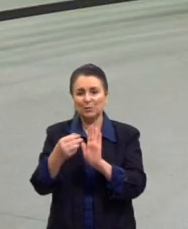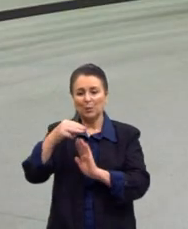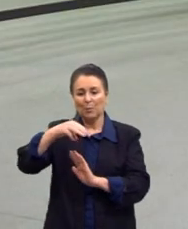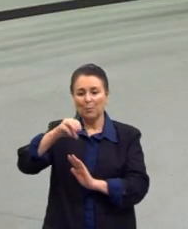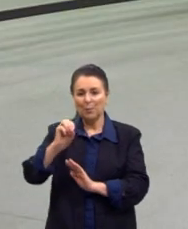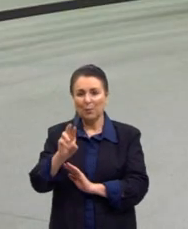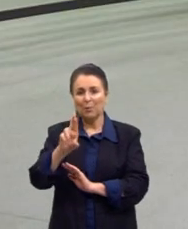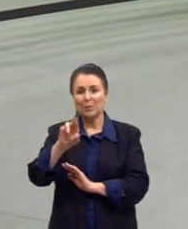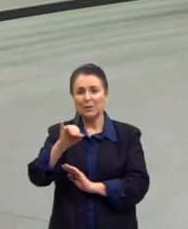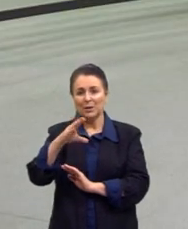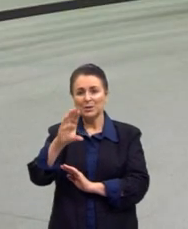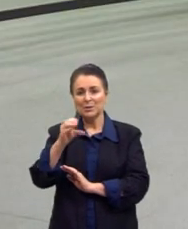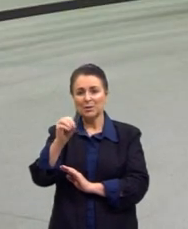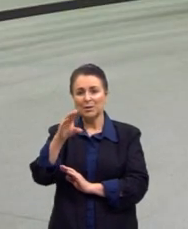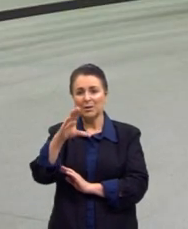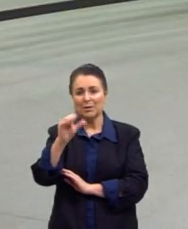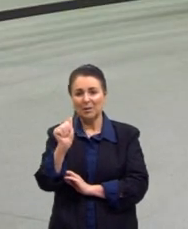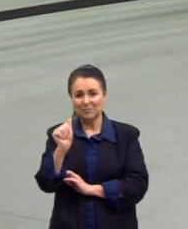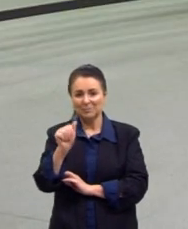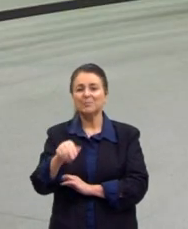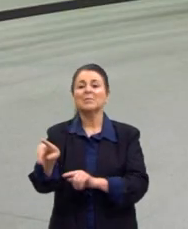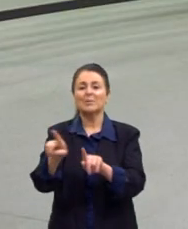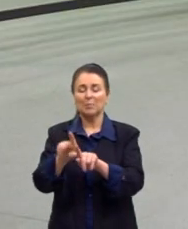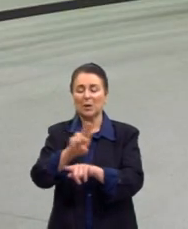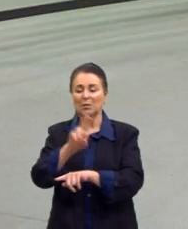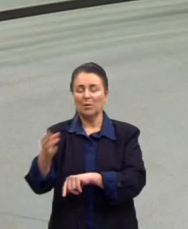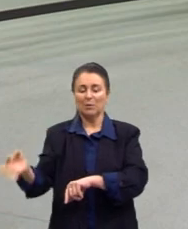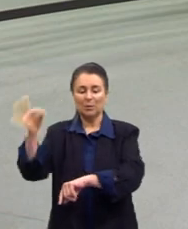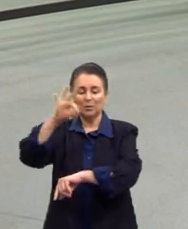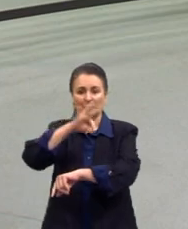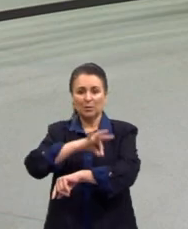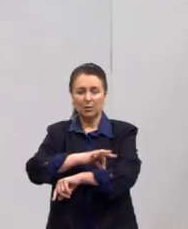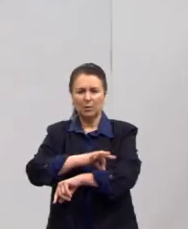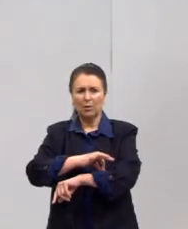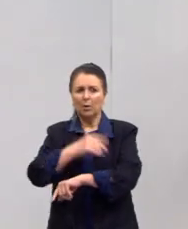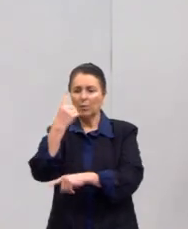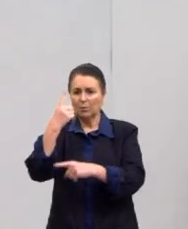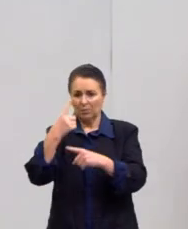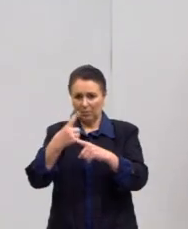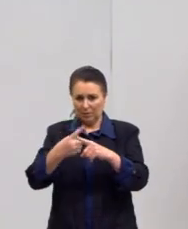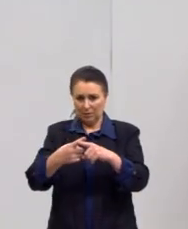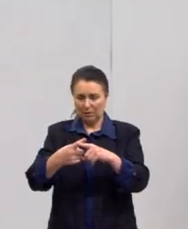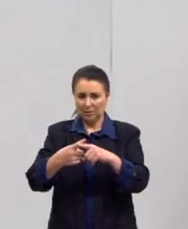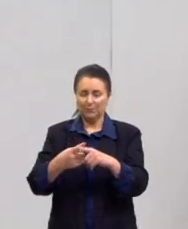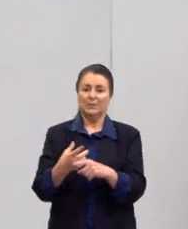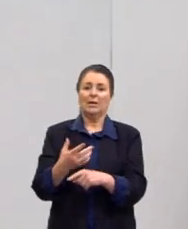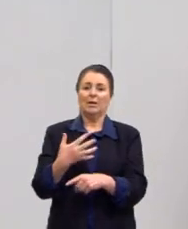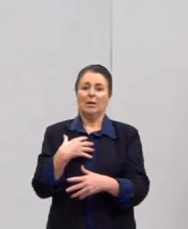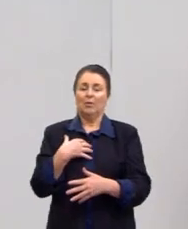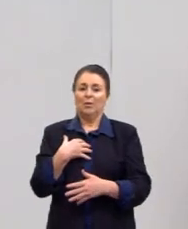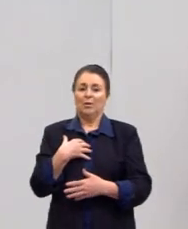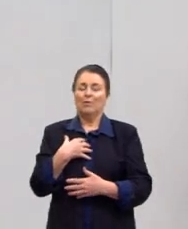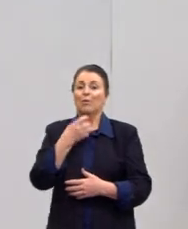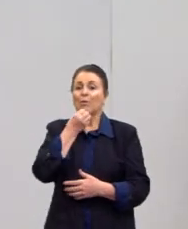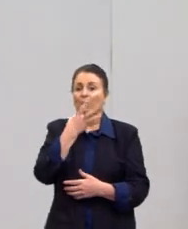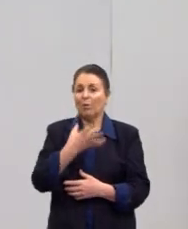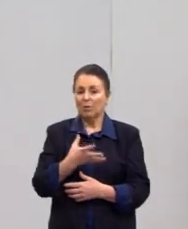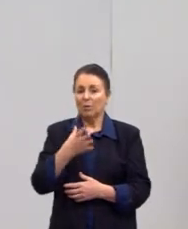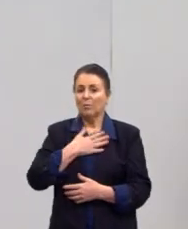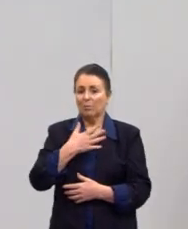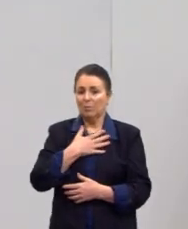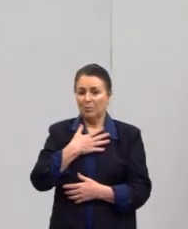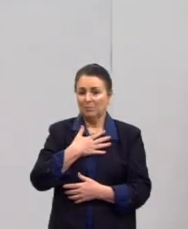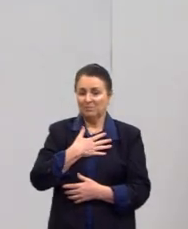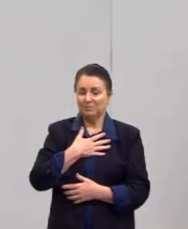de muriçoca aí para os mosquitos Tanto que uma vez agora fazendo um momento da pausa pra piada sem graça